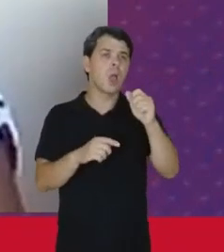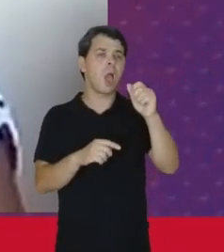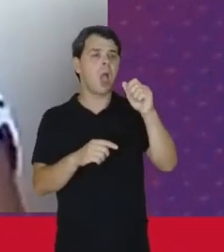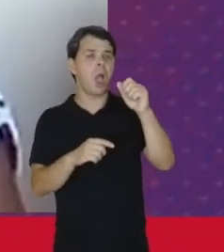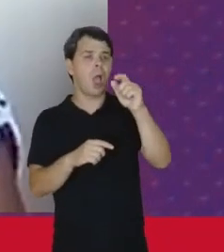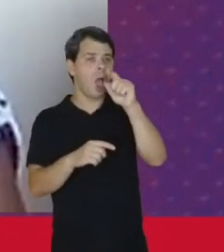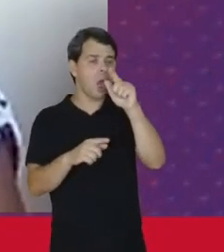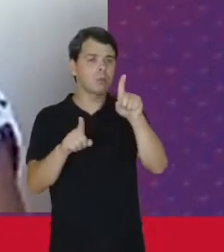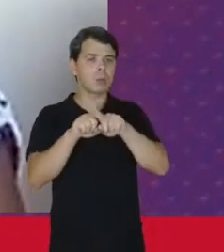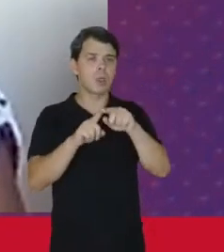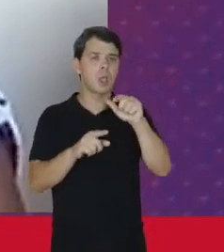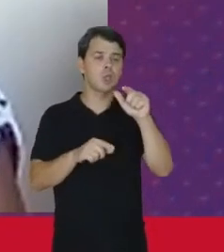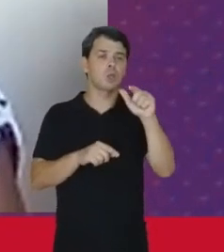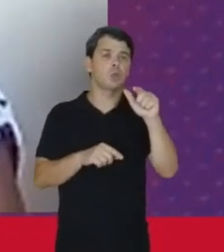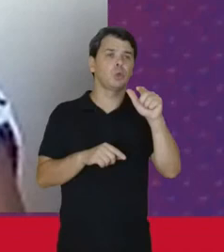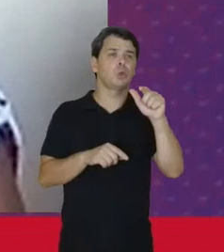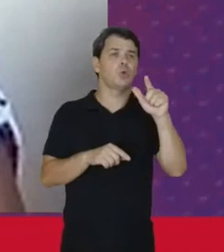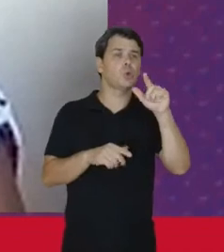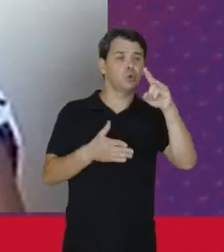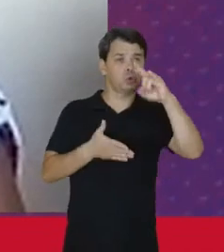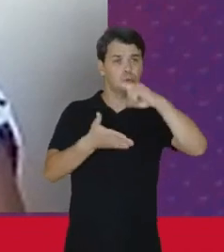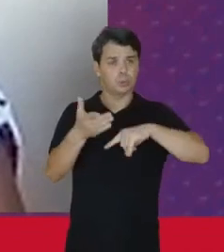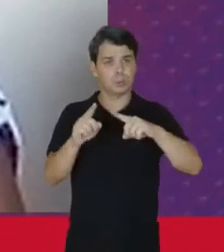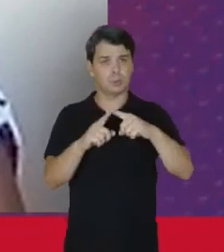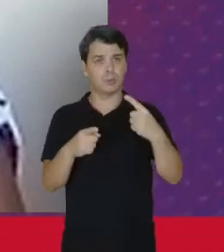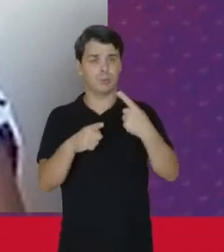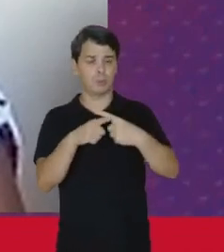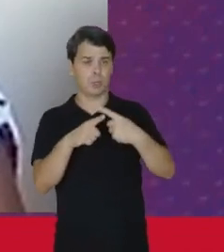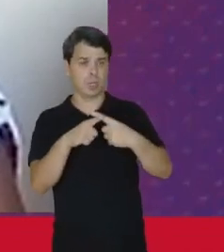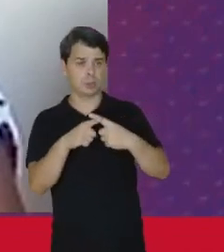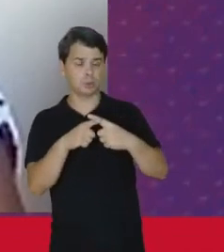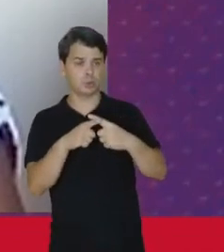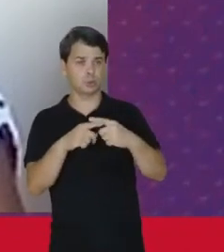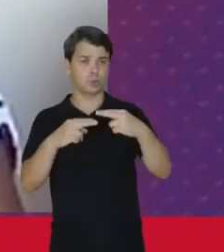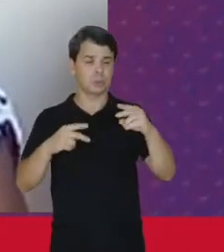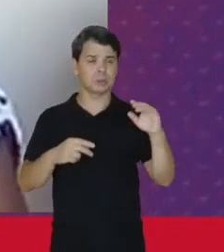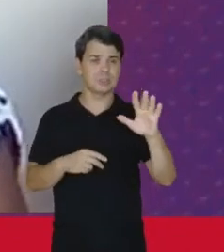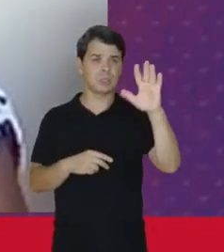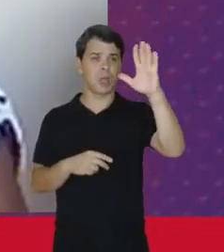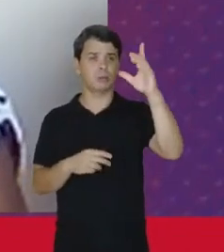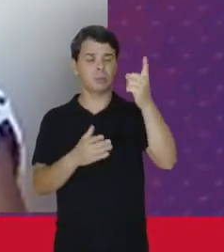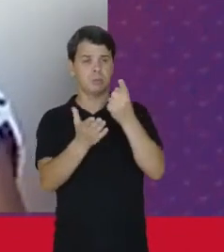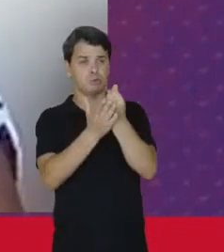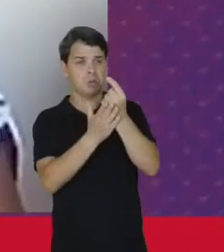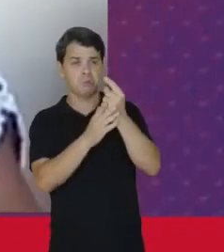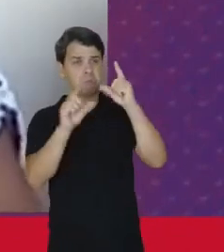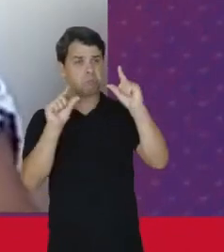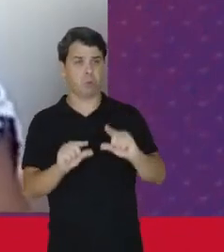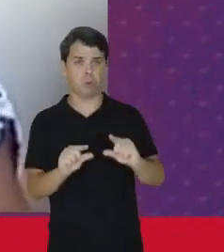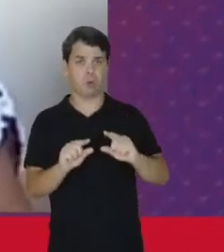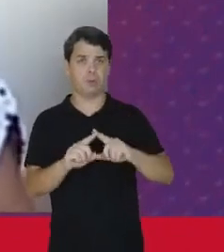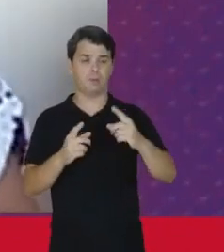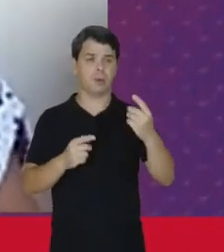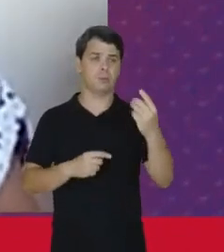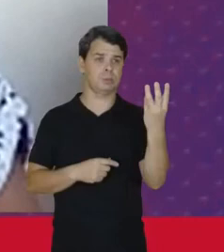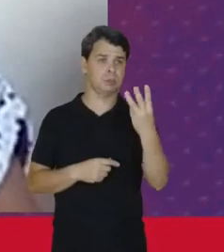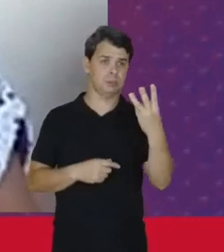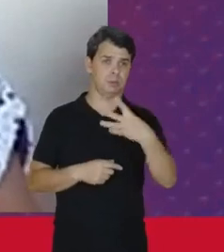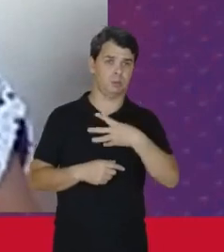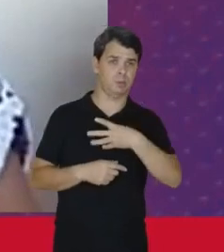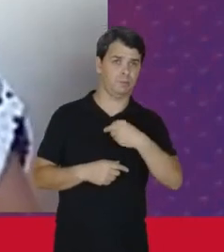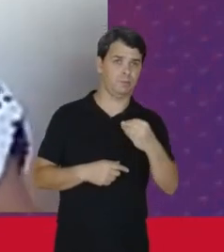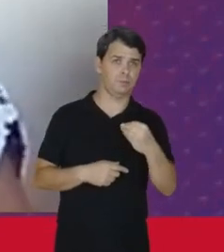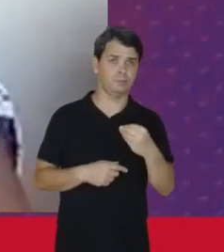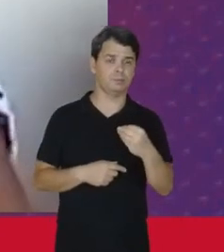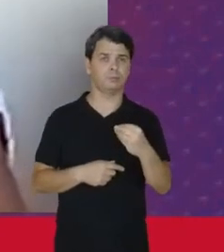essas coisas. E comendo, né? Porque as coisas estão muito caras, o dinheiro não dá para nada. E meus 3 filhos